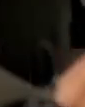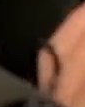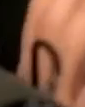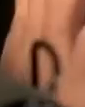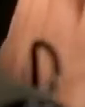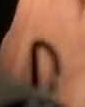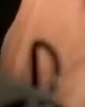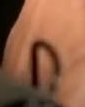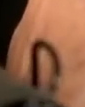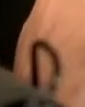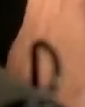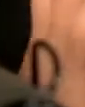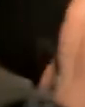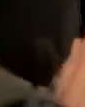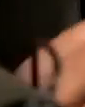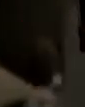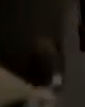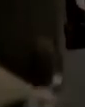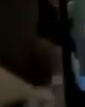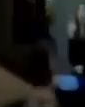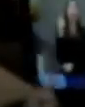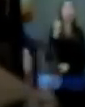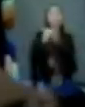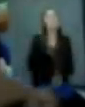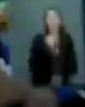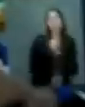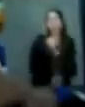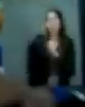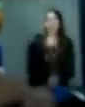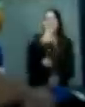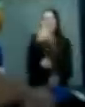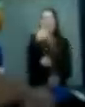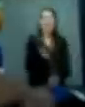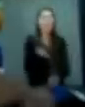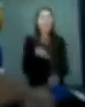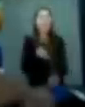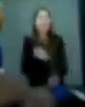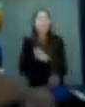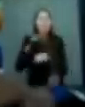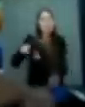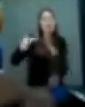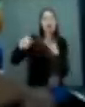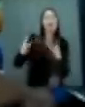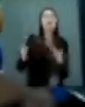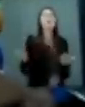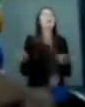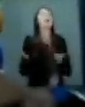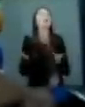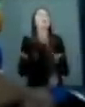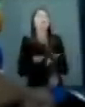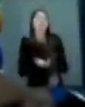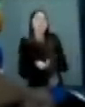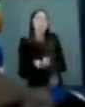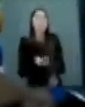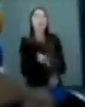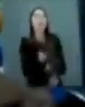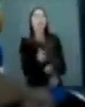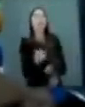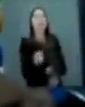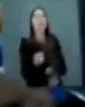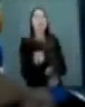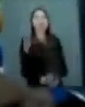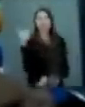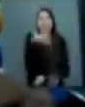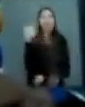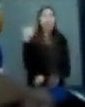céu escuta Assiste esse vídeo e não podemos sequer ter uma arma